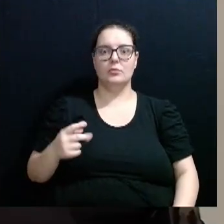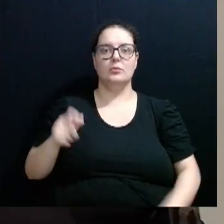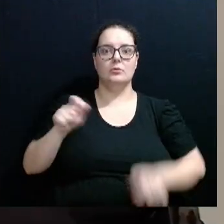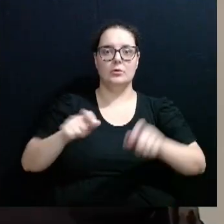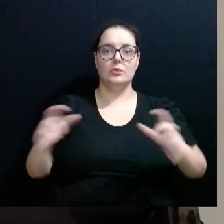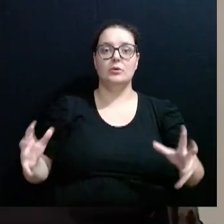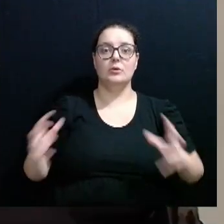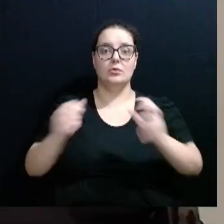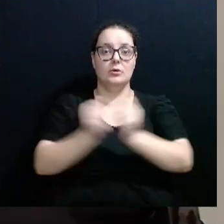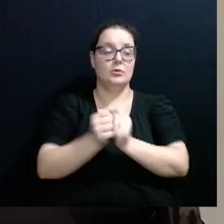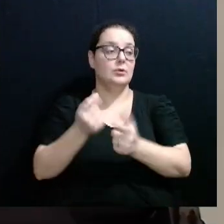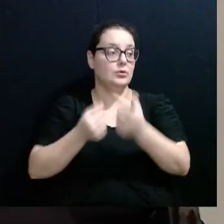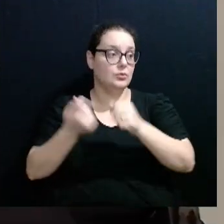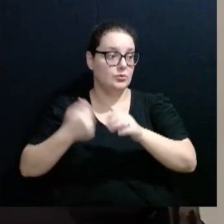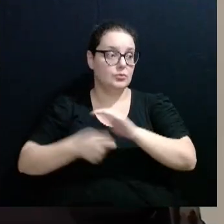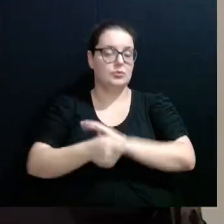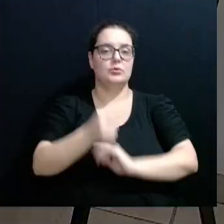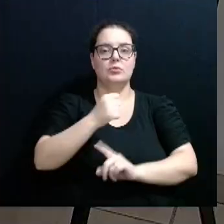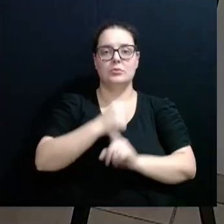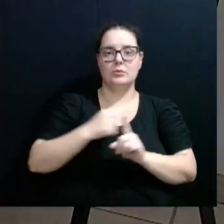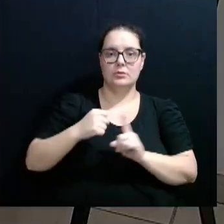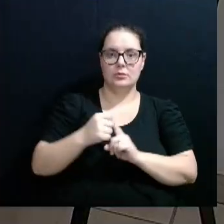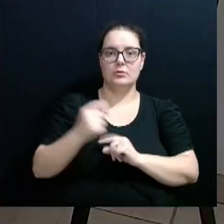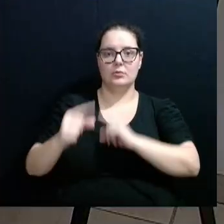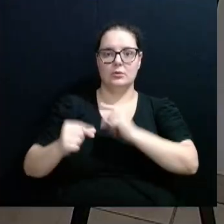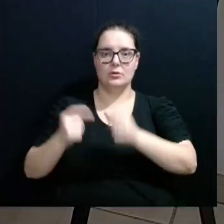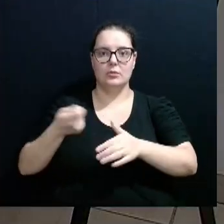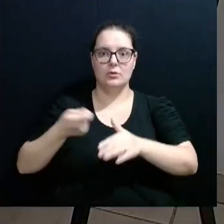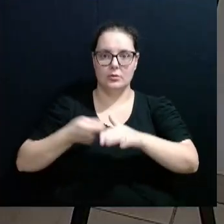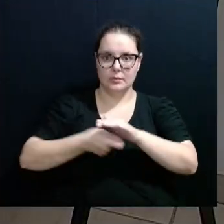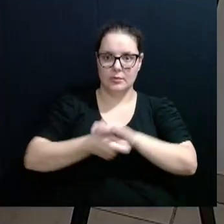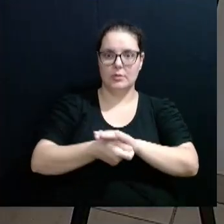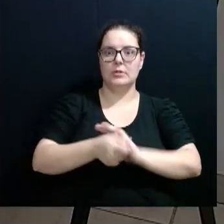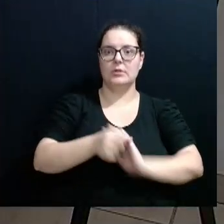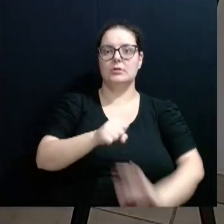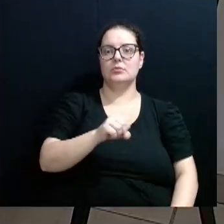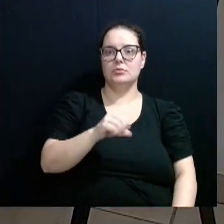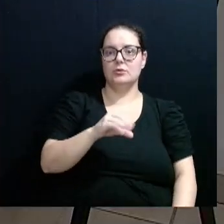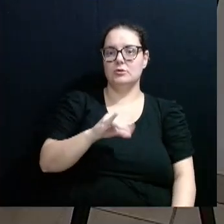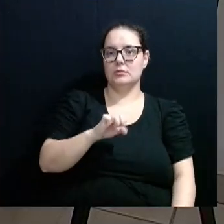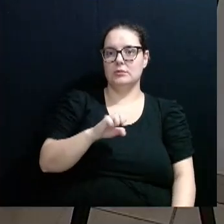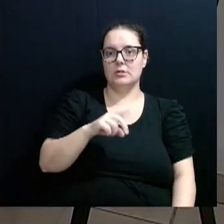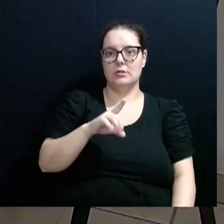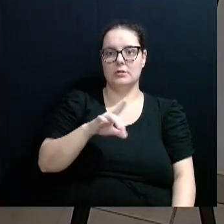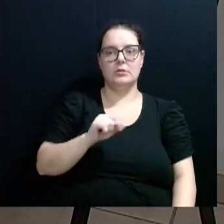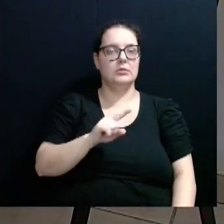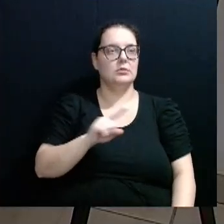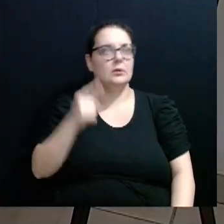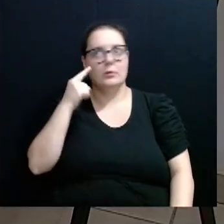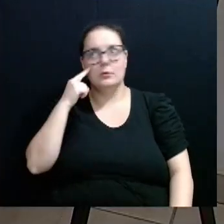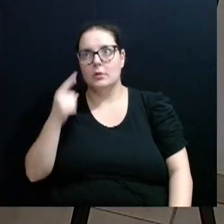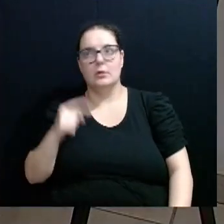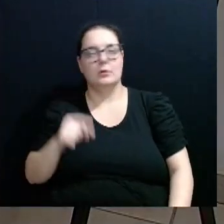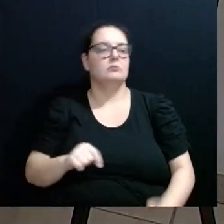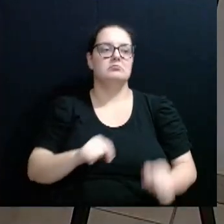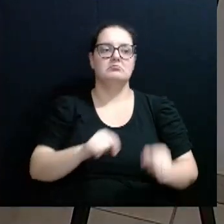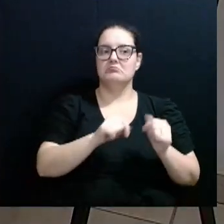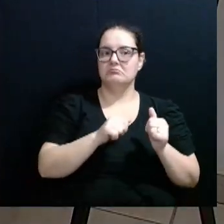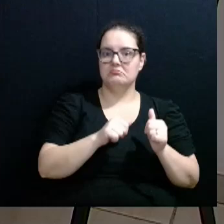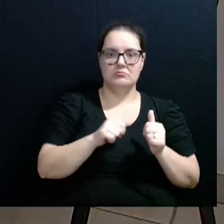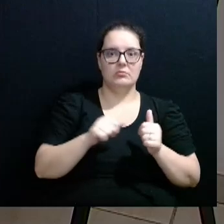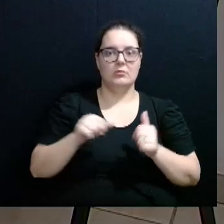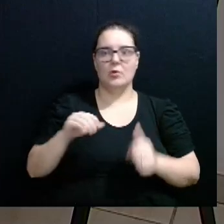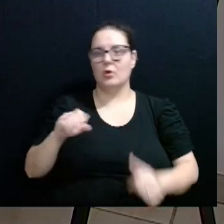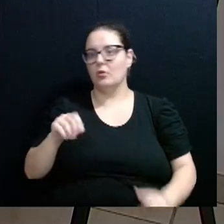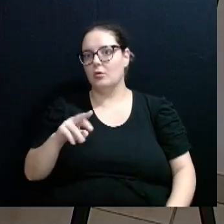investimento social. Colocaram dinheiro nessa sociedade sem pensar em ganhos nem de correção monetária,